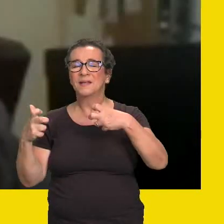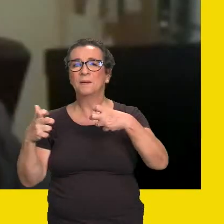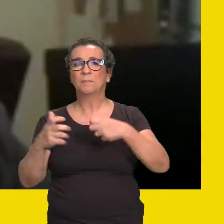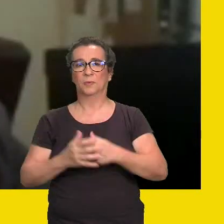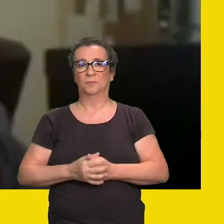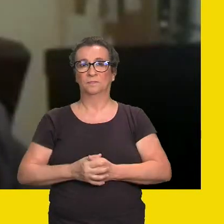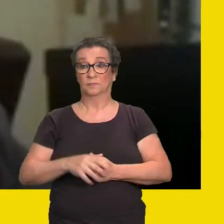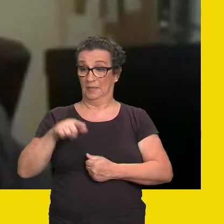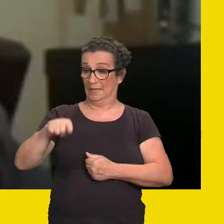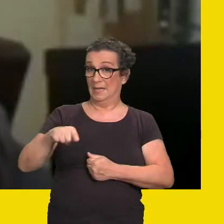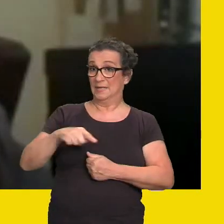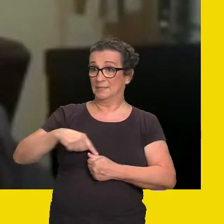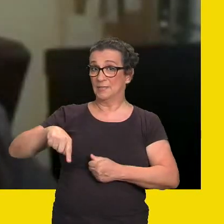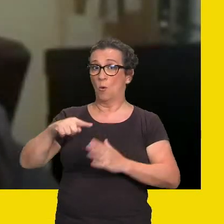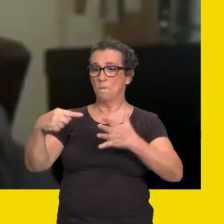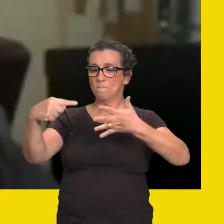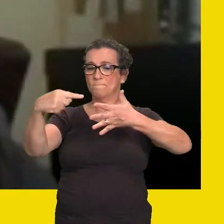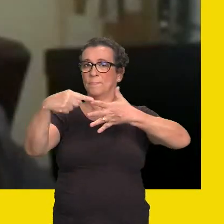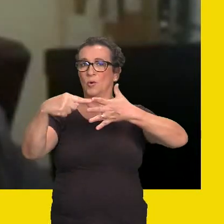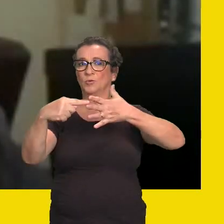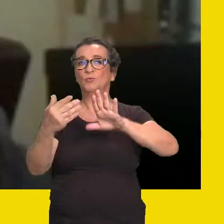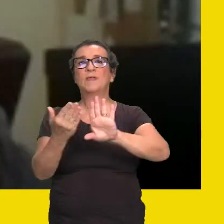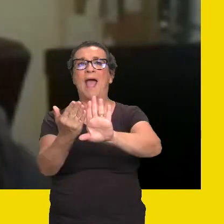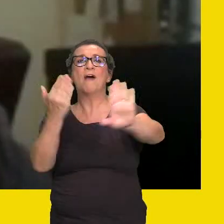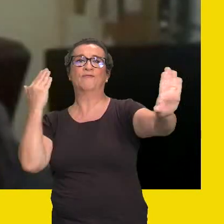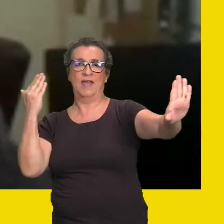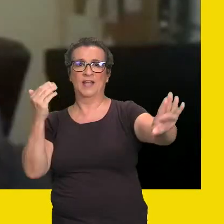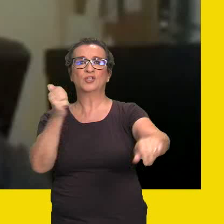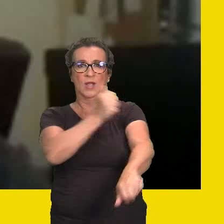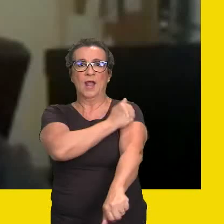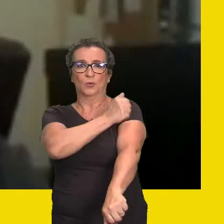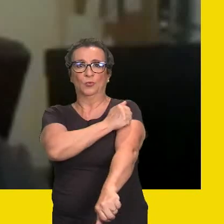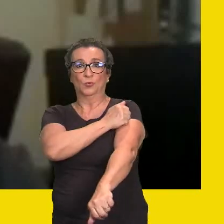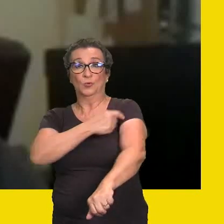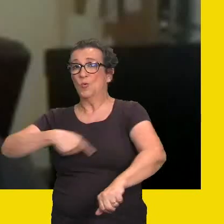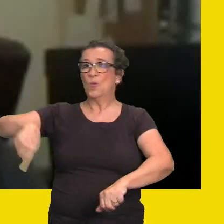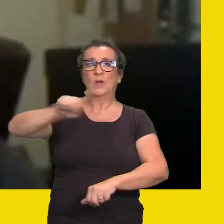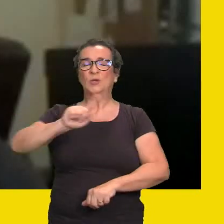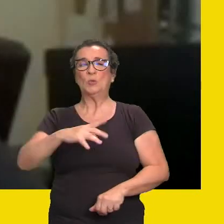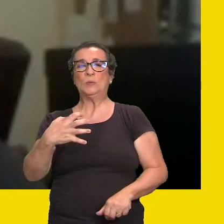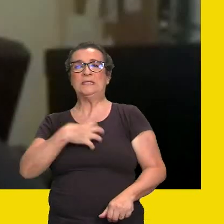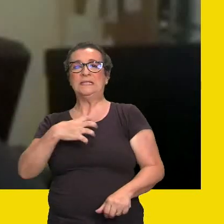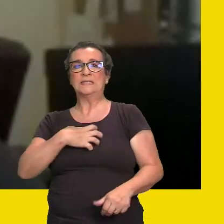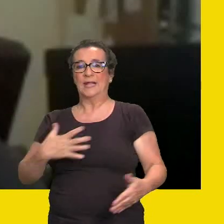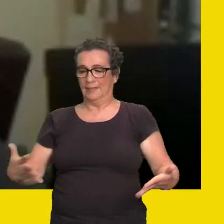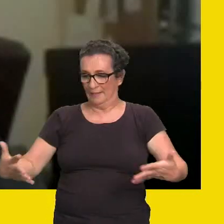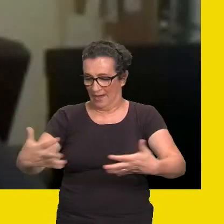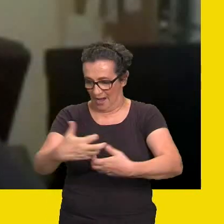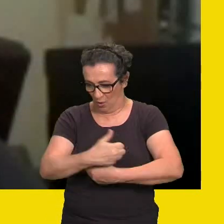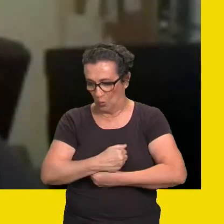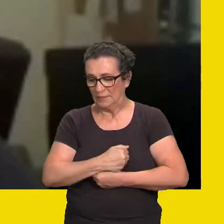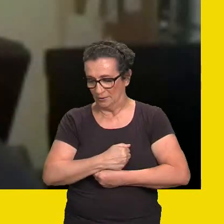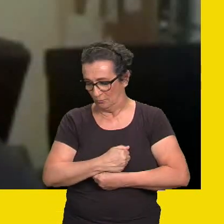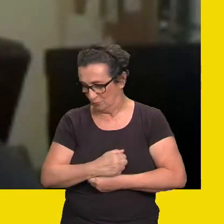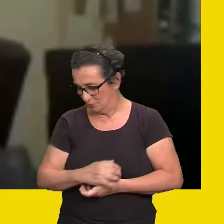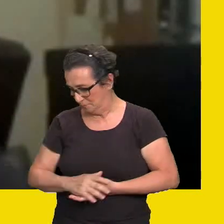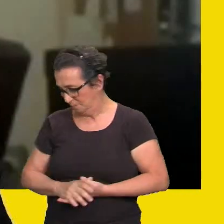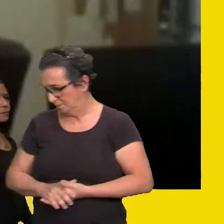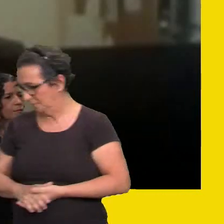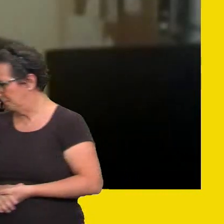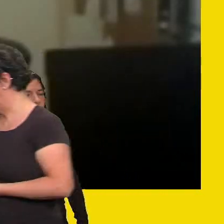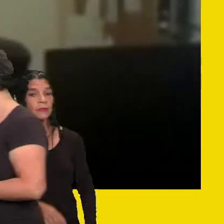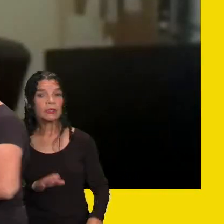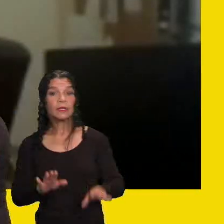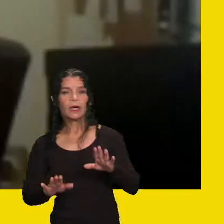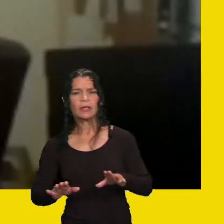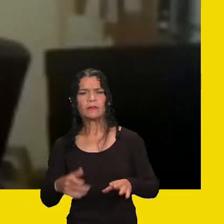que esse é um dos pontos de afastamento dos alunos, quando eles não se sentem acolhidos. Muitas das vezes, quando